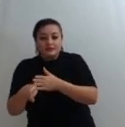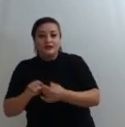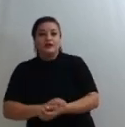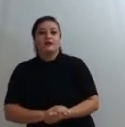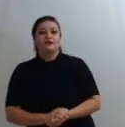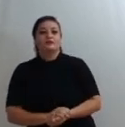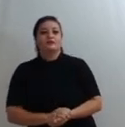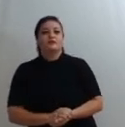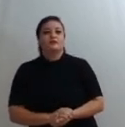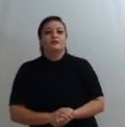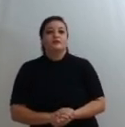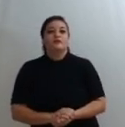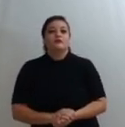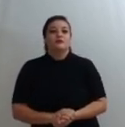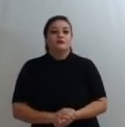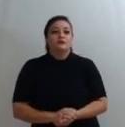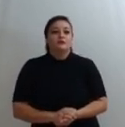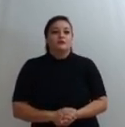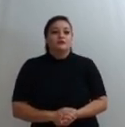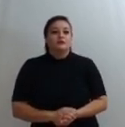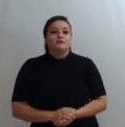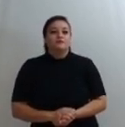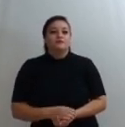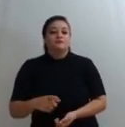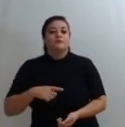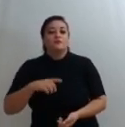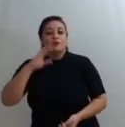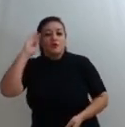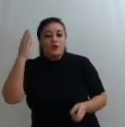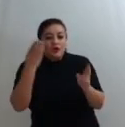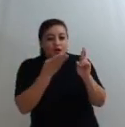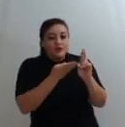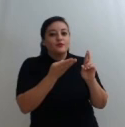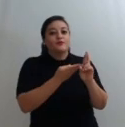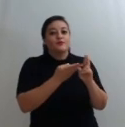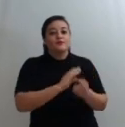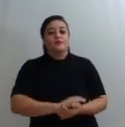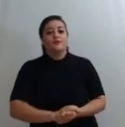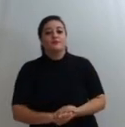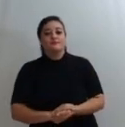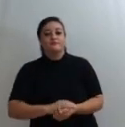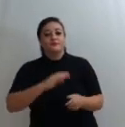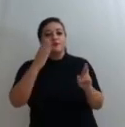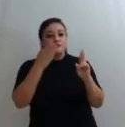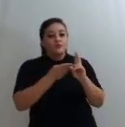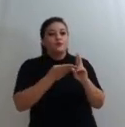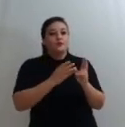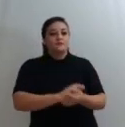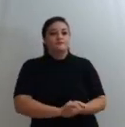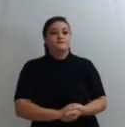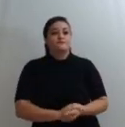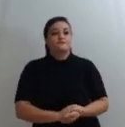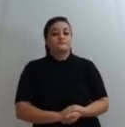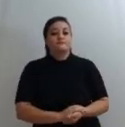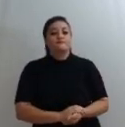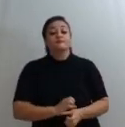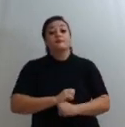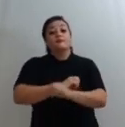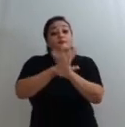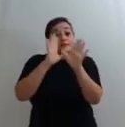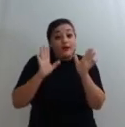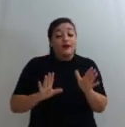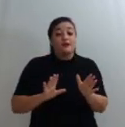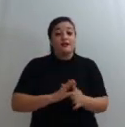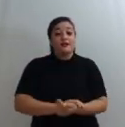condições subjetivas do acusado aqui, do condenado, ela está muito clara